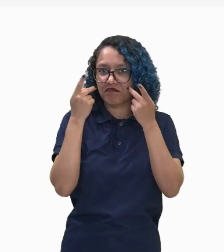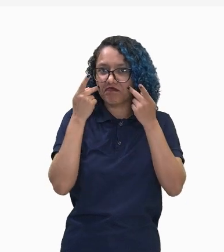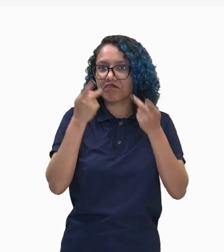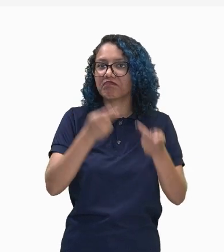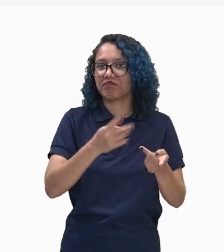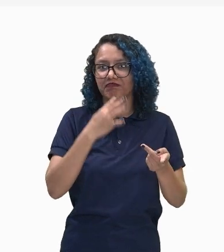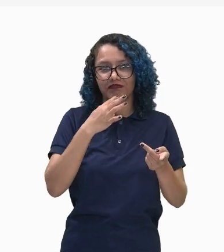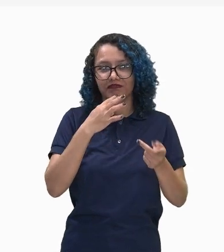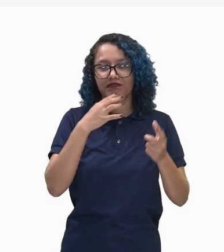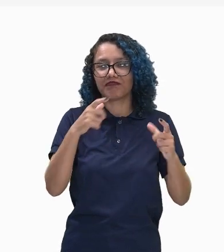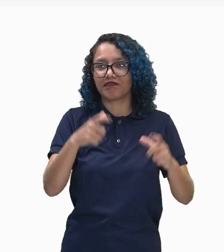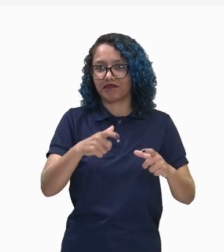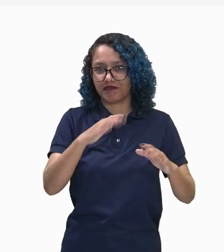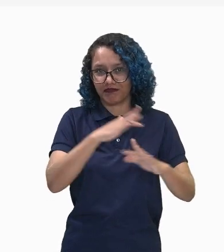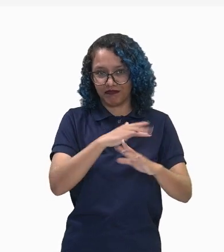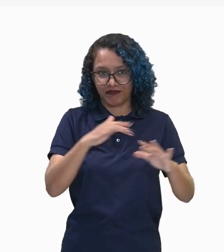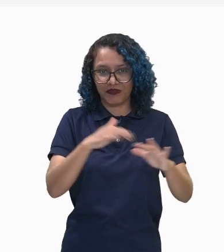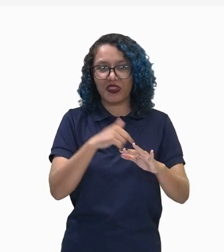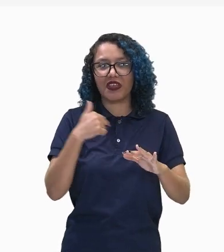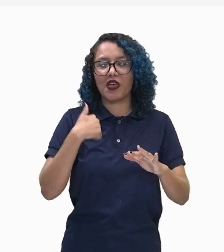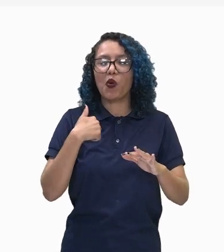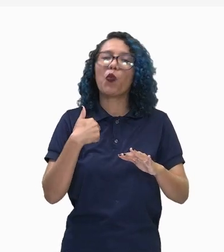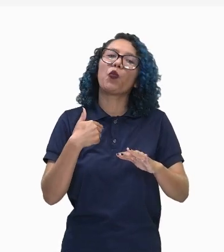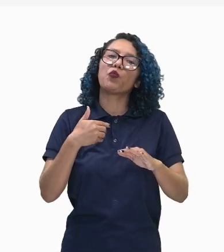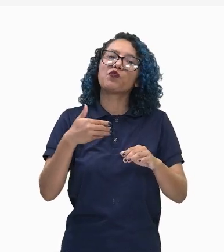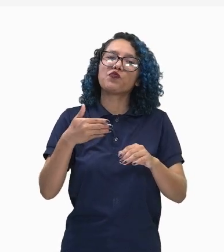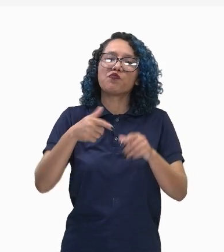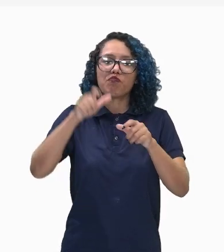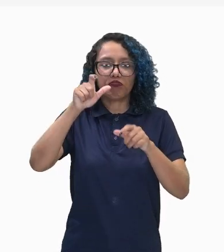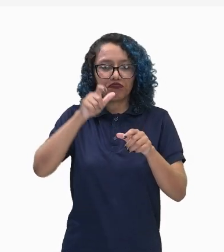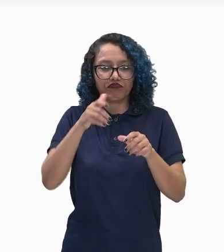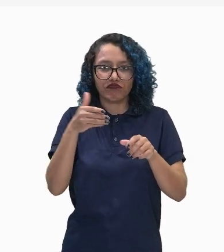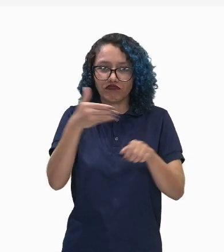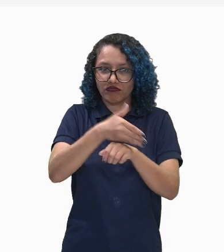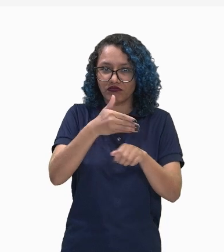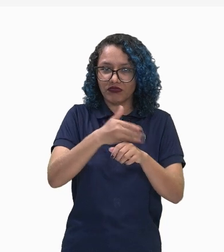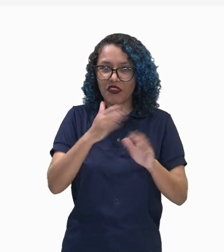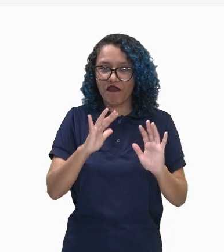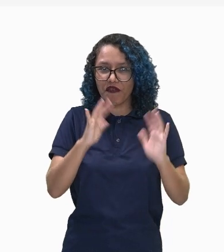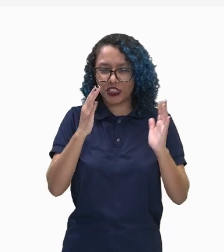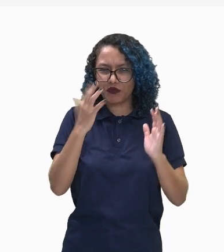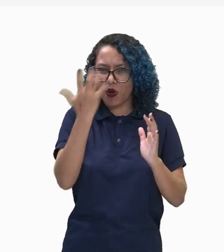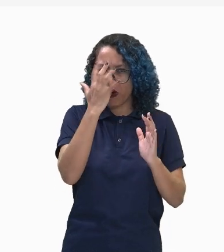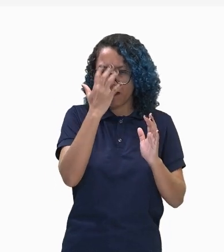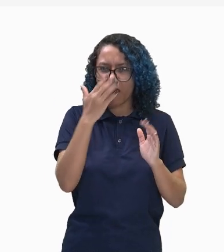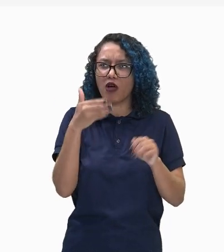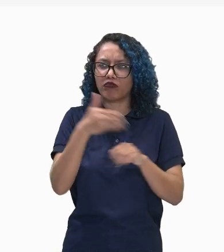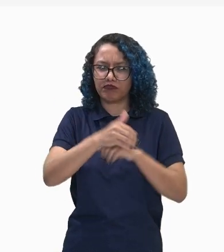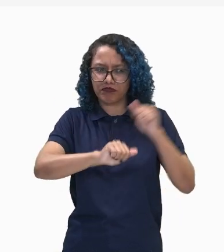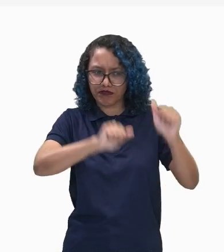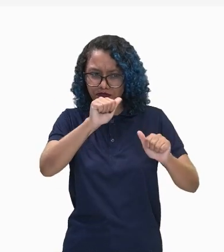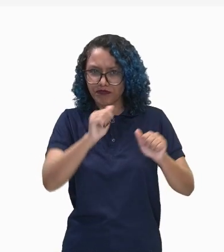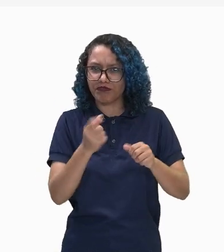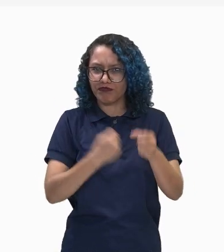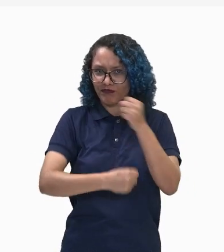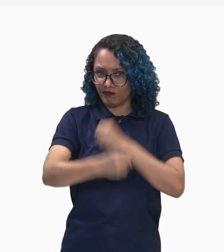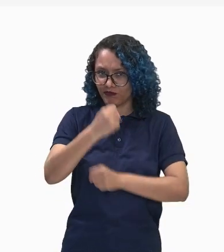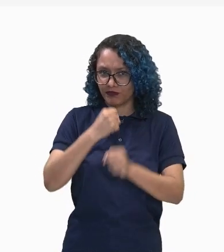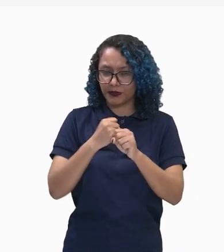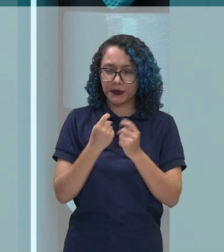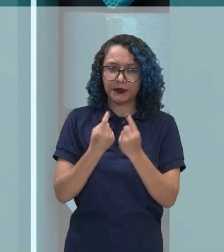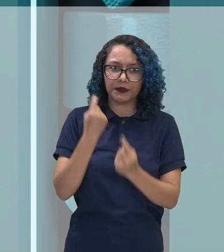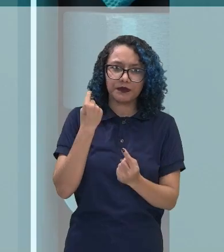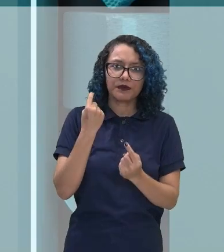Maués, tá? Eu participei como jurada no carnaval, no carnaval ano passado. E assim, é